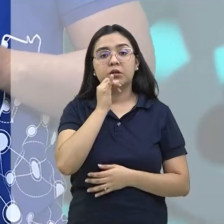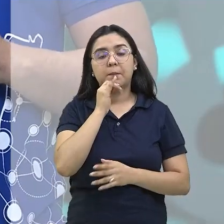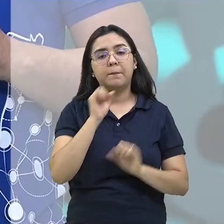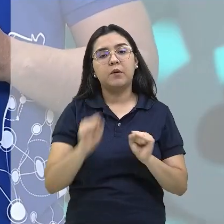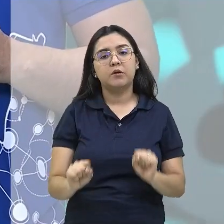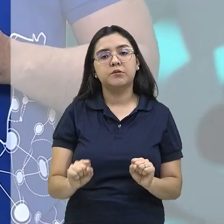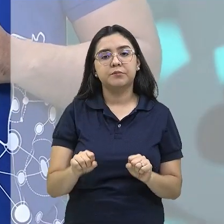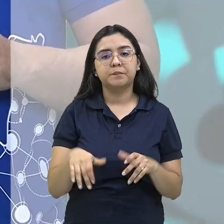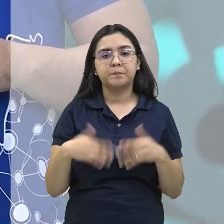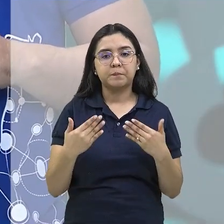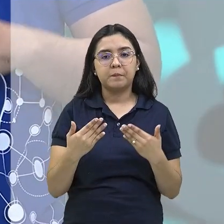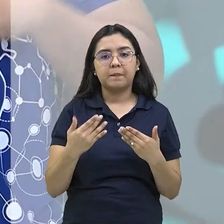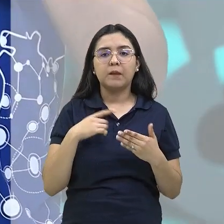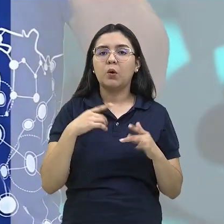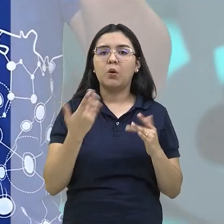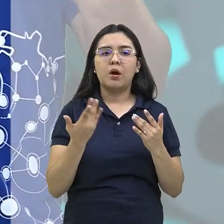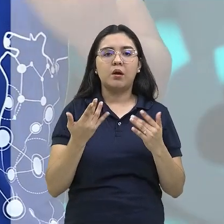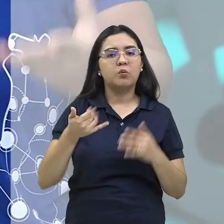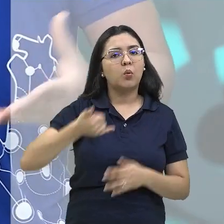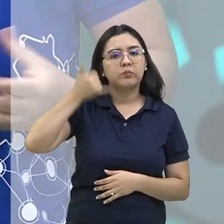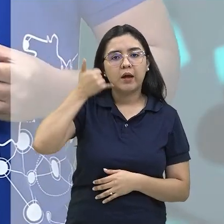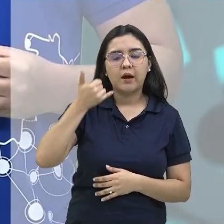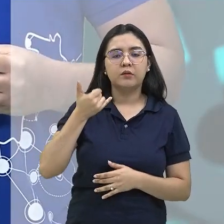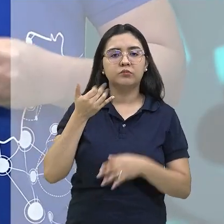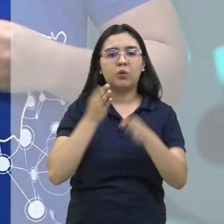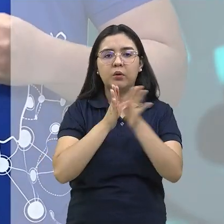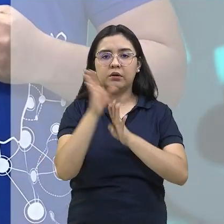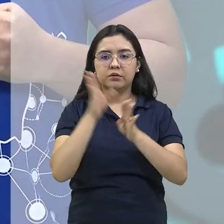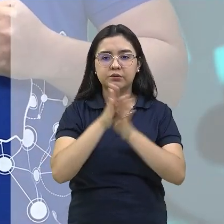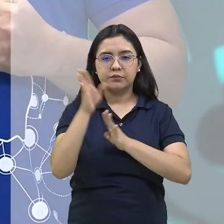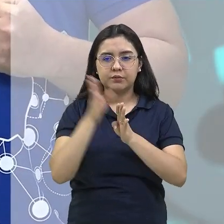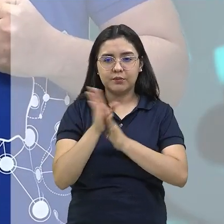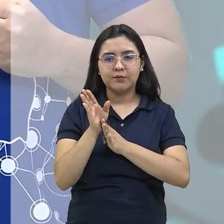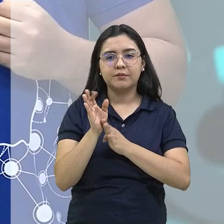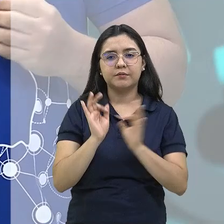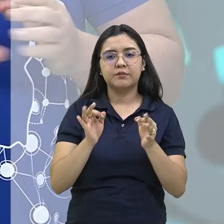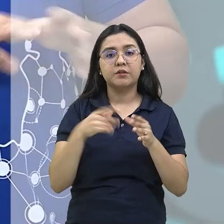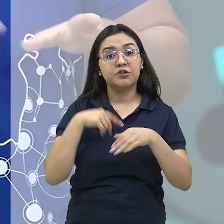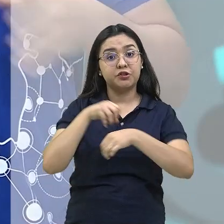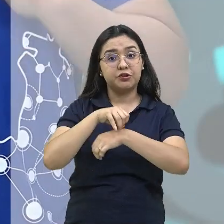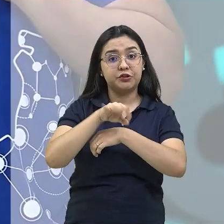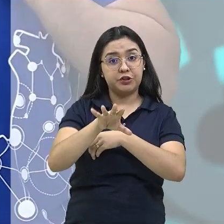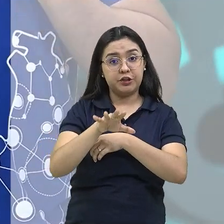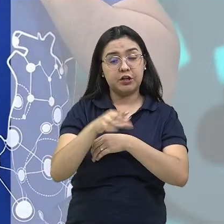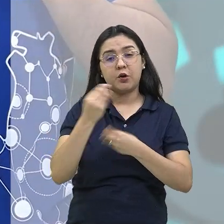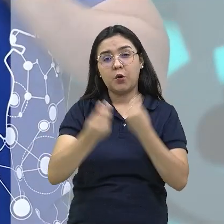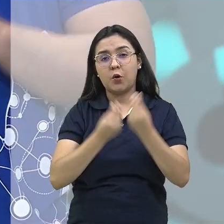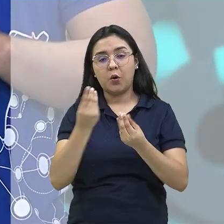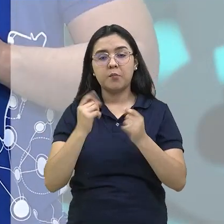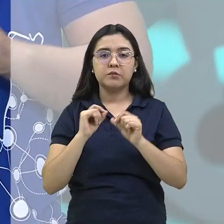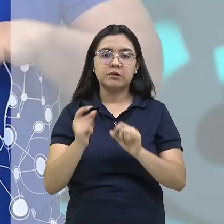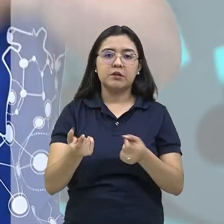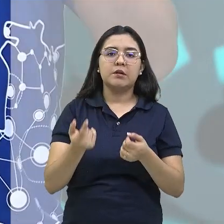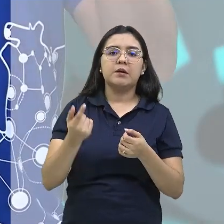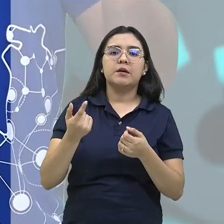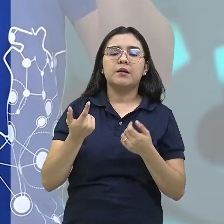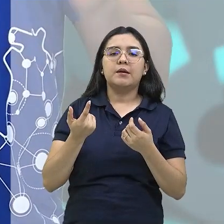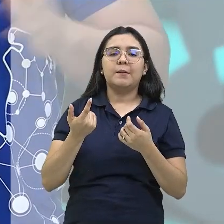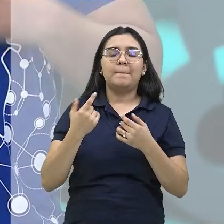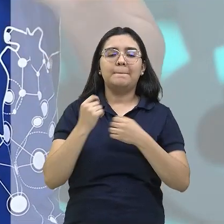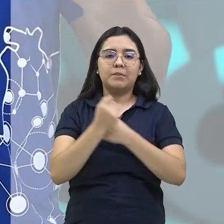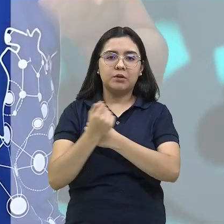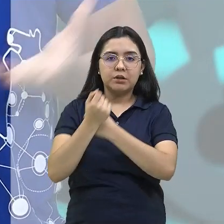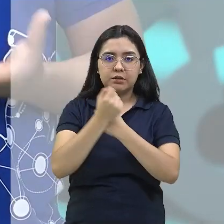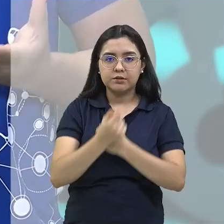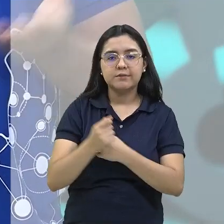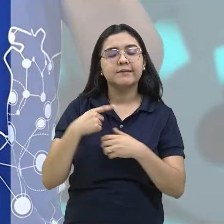ser contatos, orientações, certo? Dicas de como se prevenir de determinada doença, são